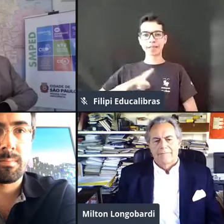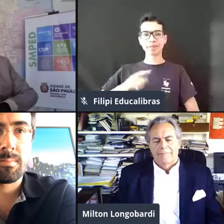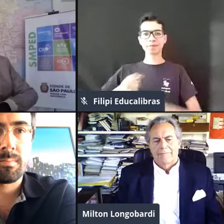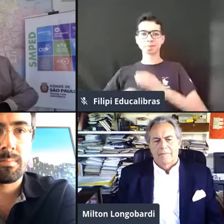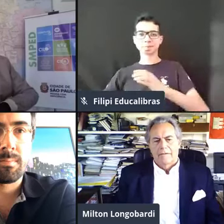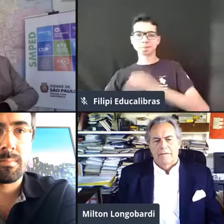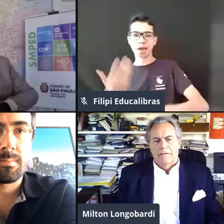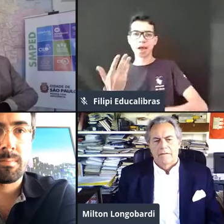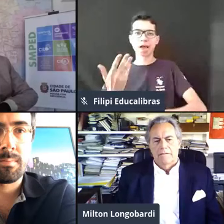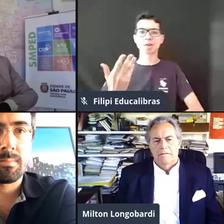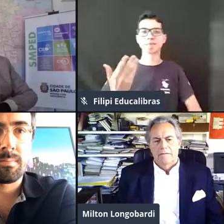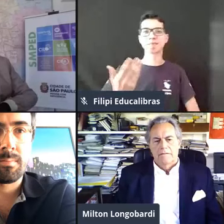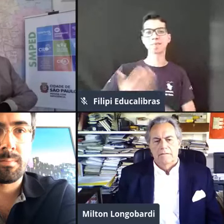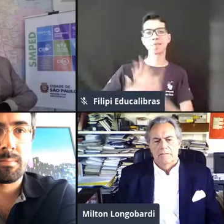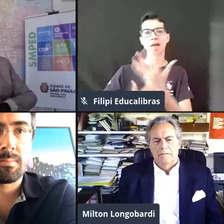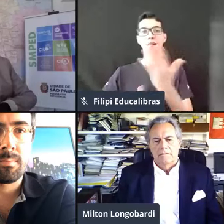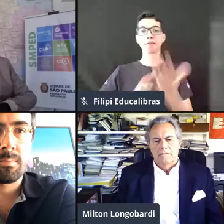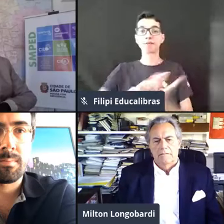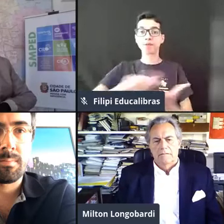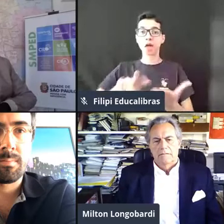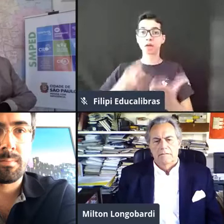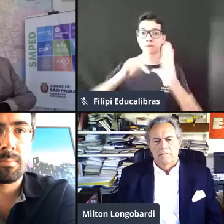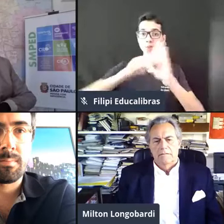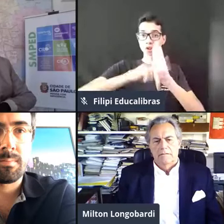projetos novos. Aí, vou pedir